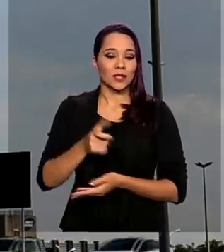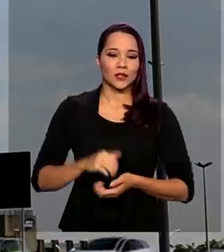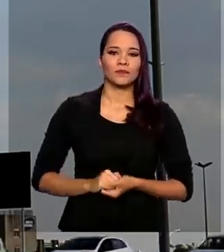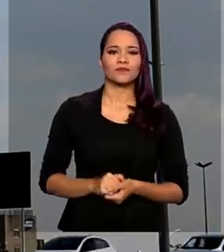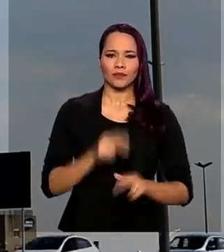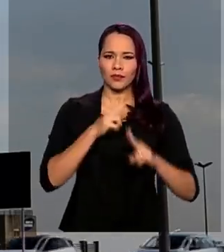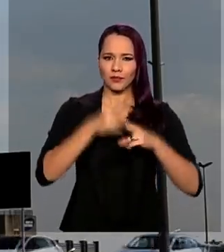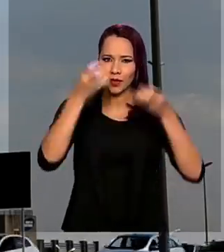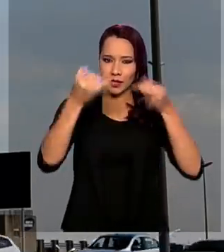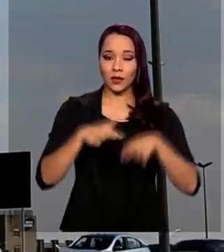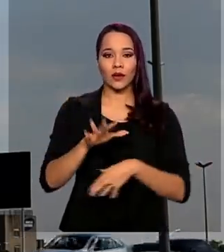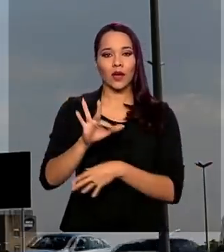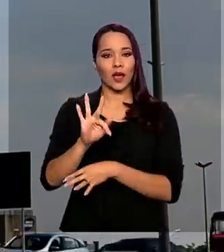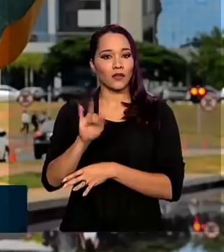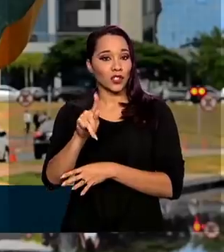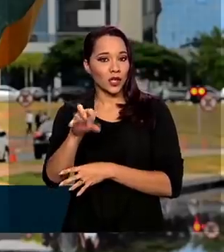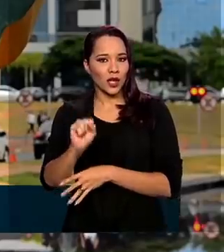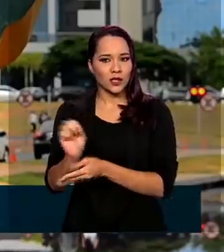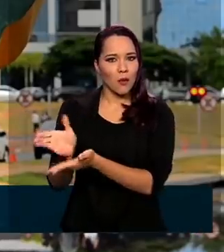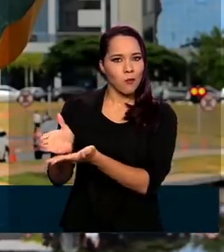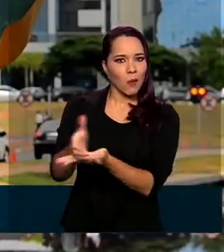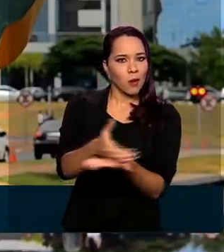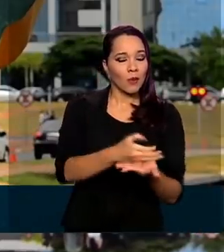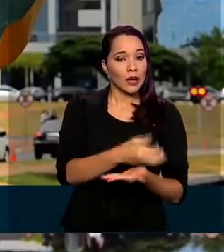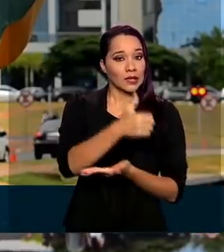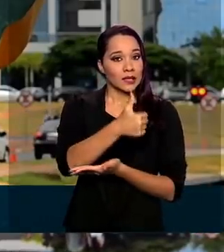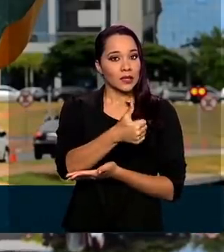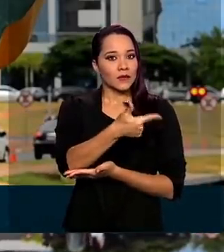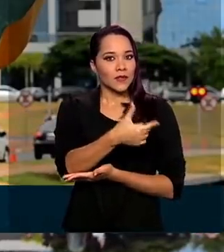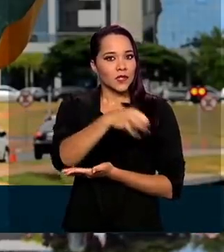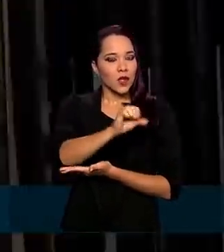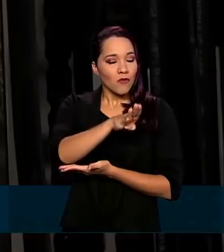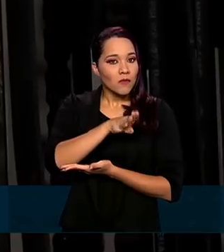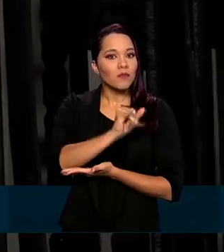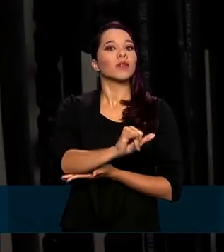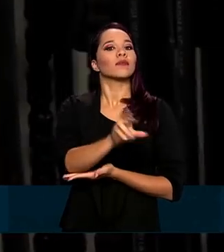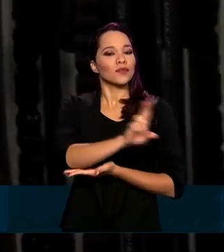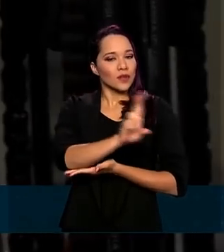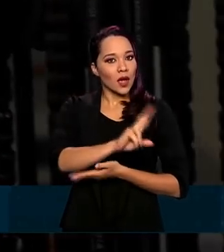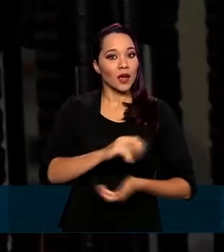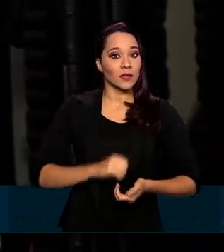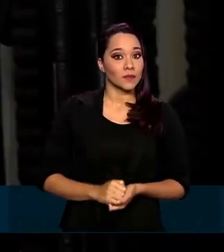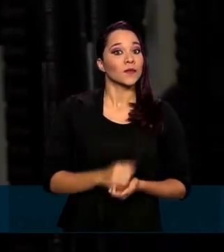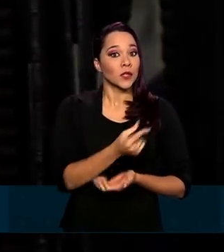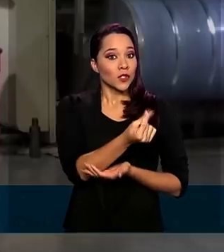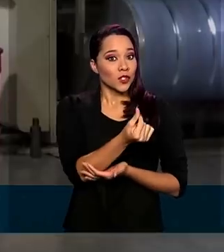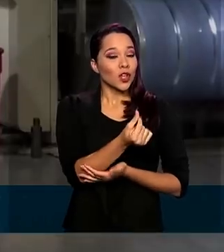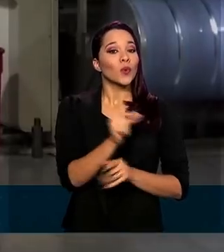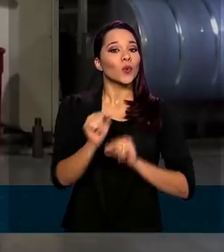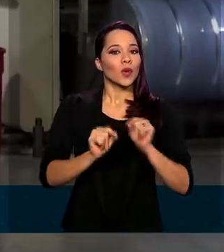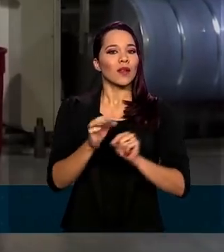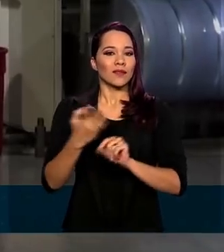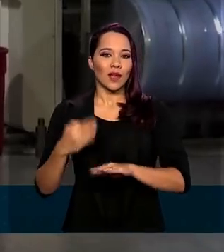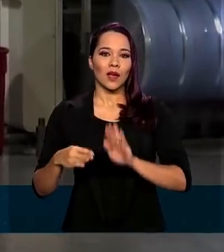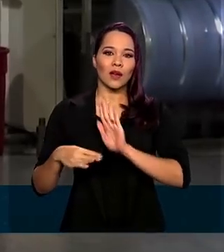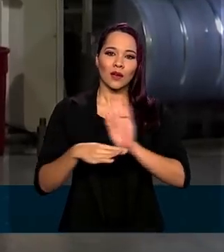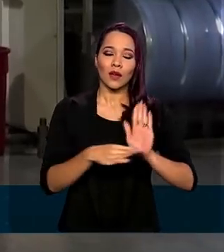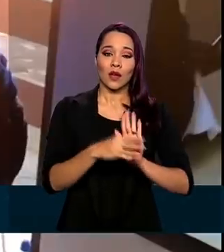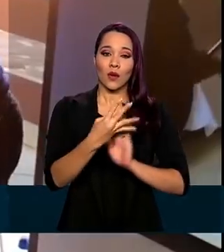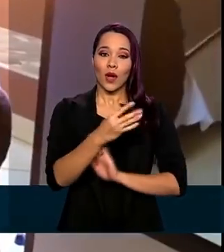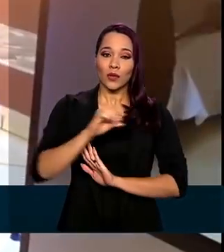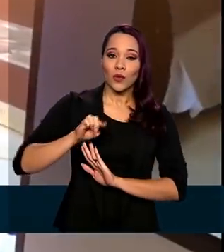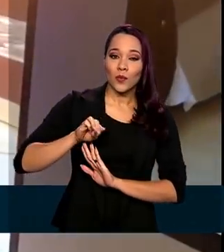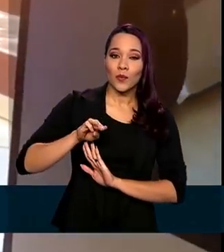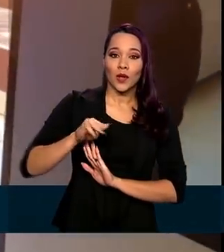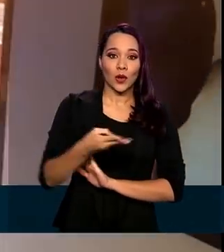acordo com a caixa o fgts arrecadou no ano passado quase 129 milhões de reais recursos que vieram da contribuição de 4